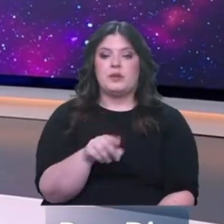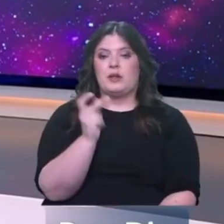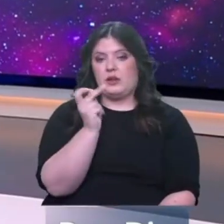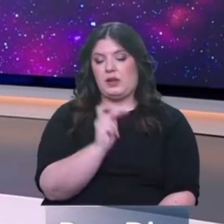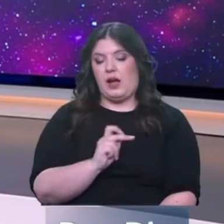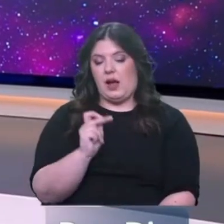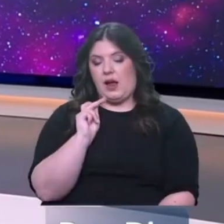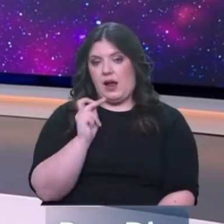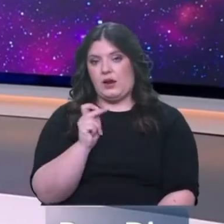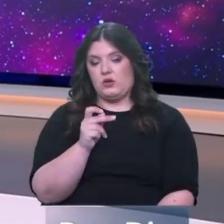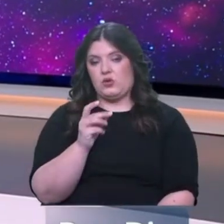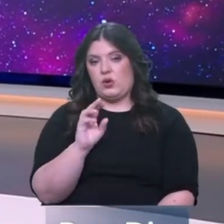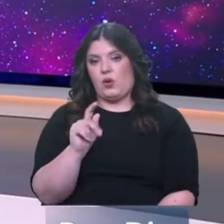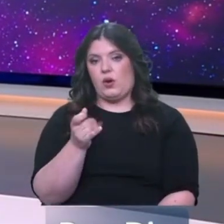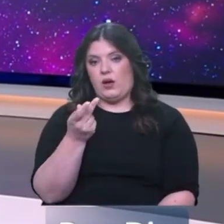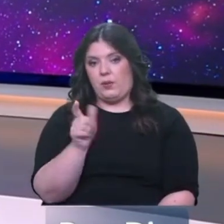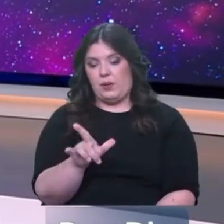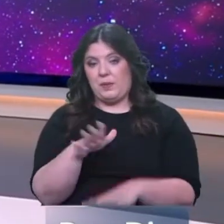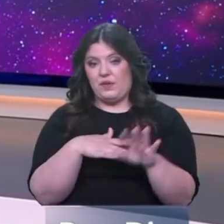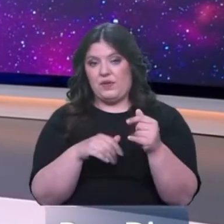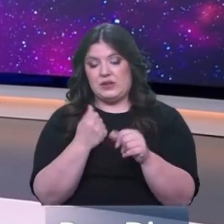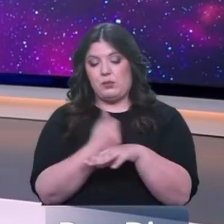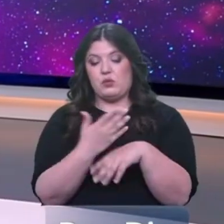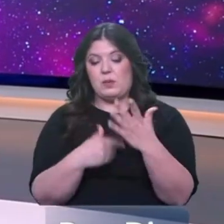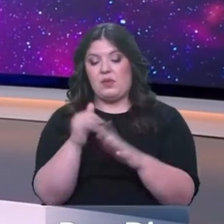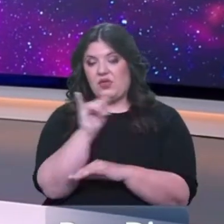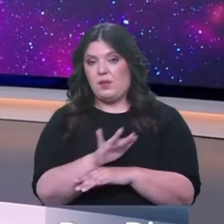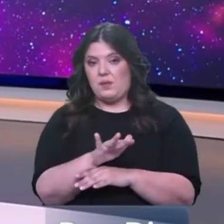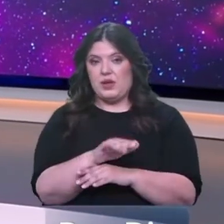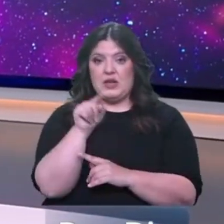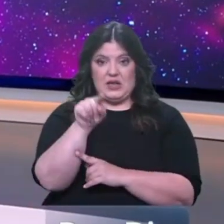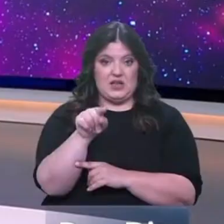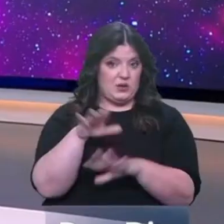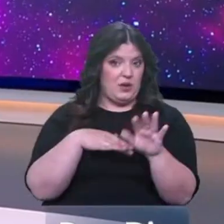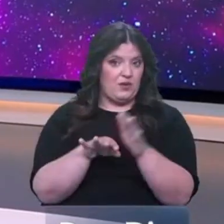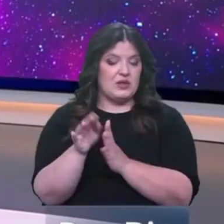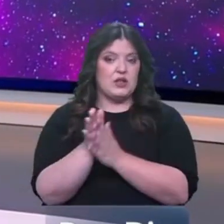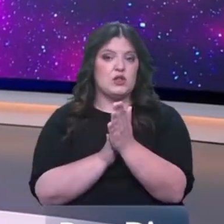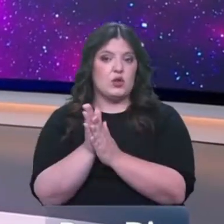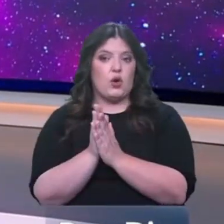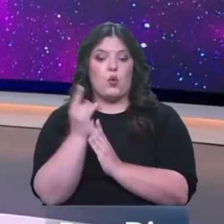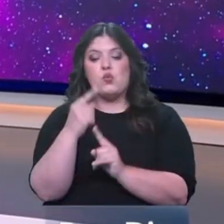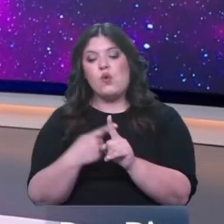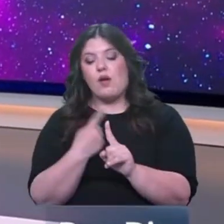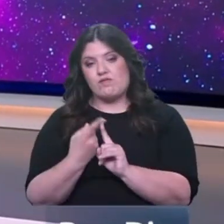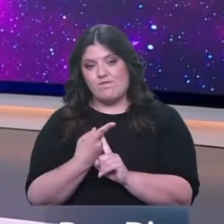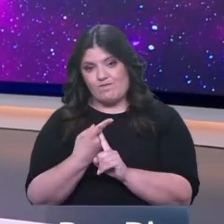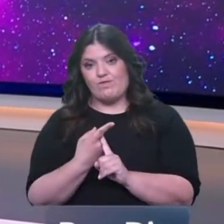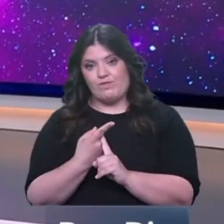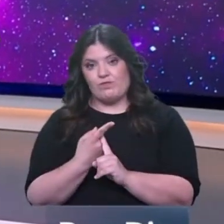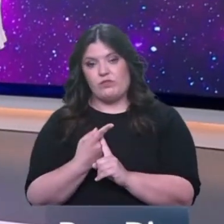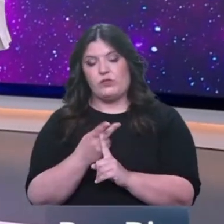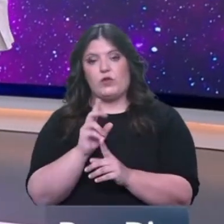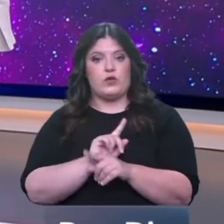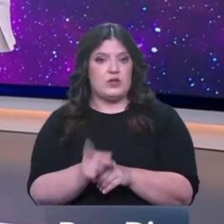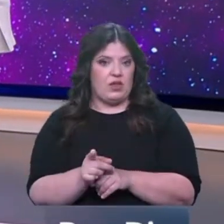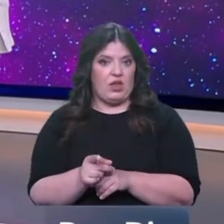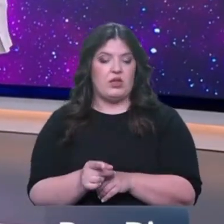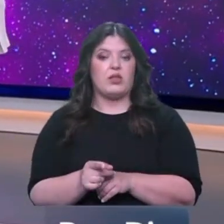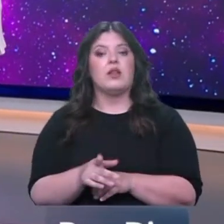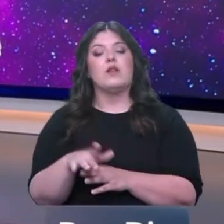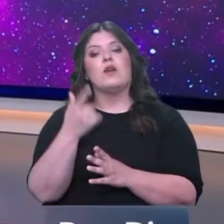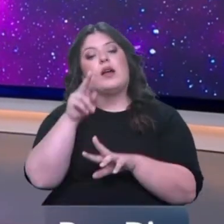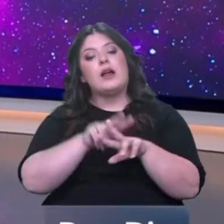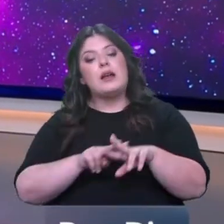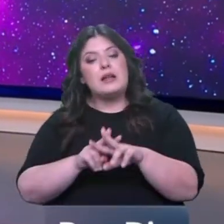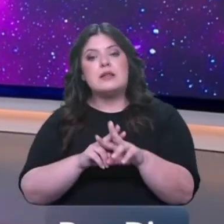Hubble para fazer processamentos de imagens, o Nancy Reagan vai utilizar apenas 1 ano de velocidade de processamento. Vai conseguir